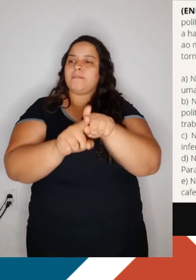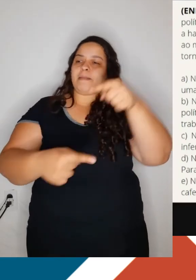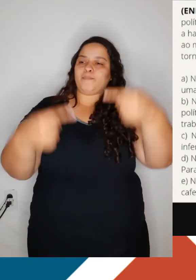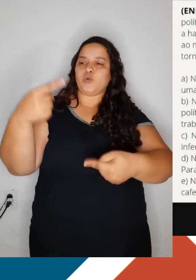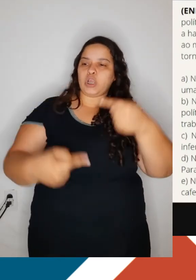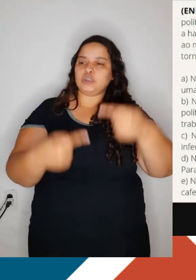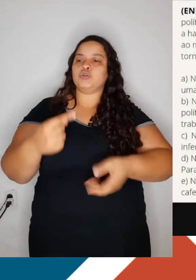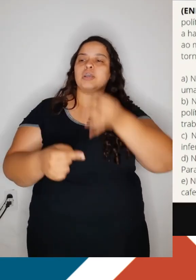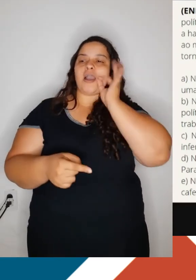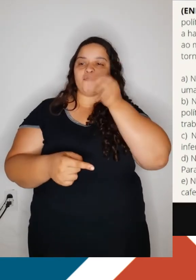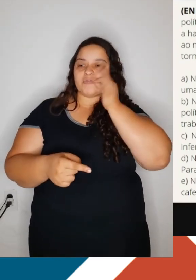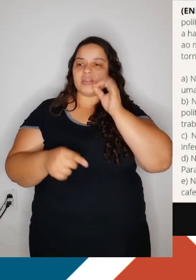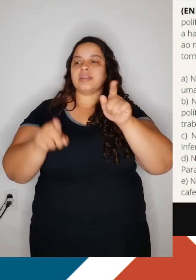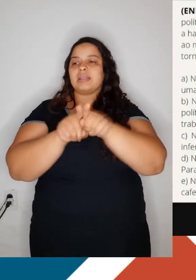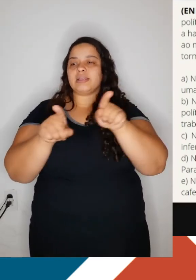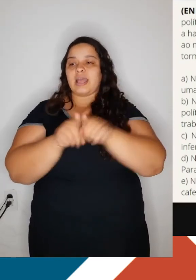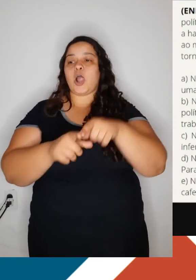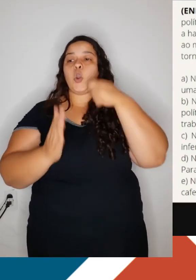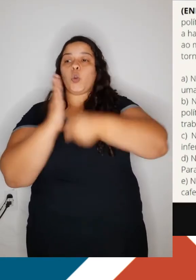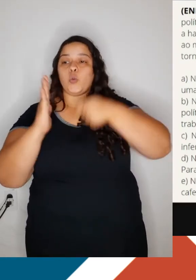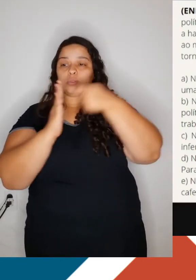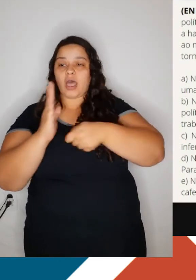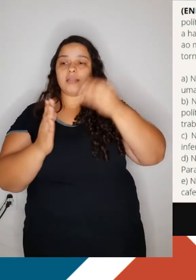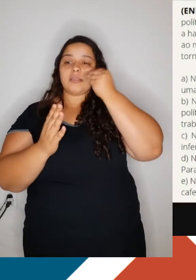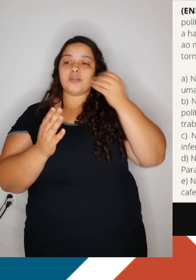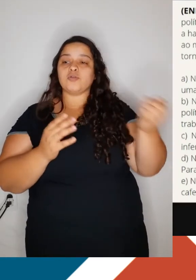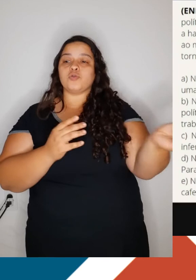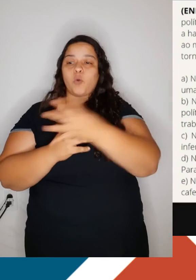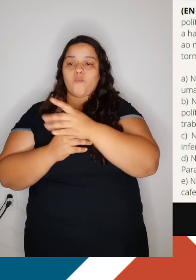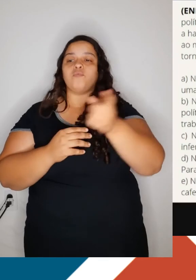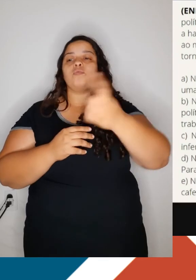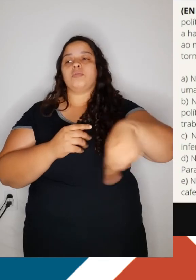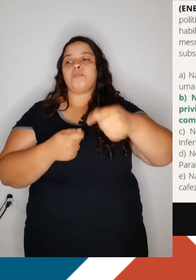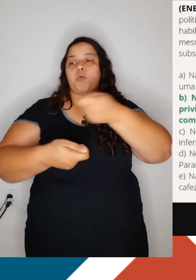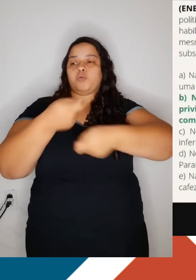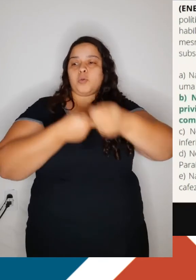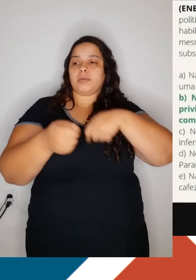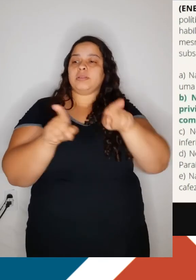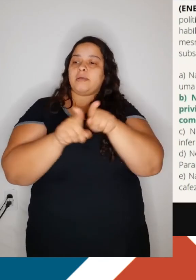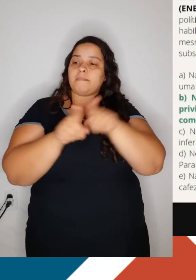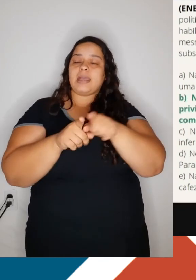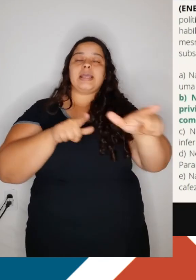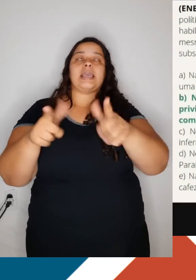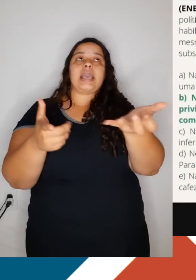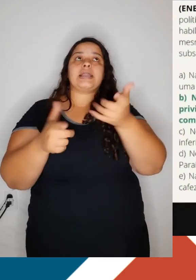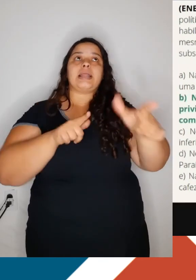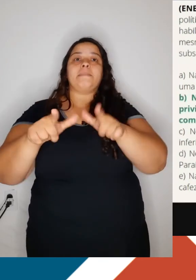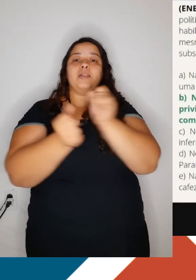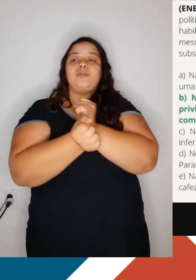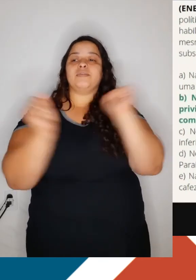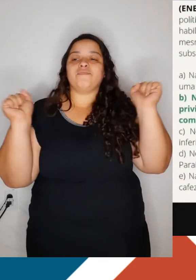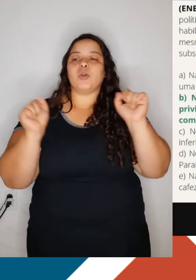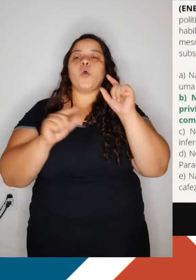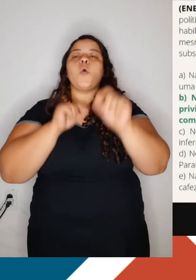modernização econômica com a adoção do trabalho livre. A letra B está correta. Essa aristocracia tradicional,